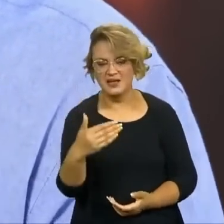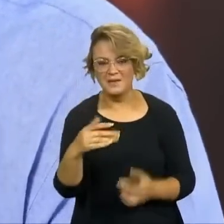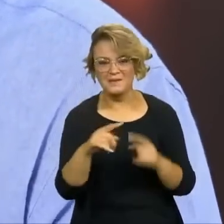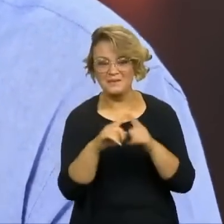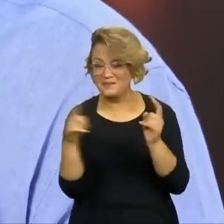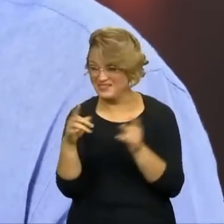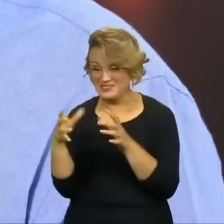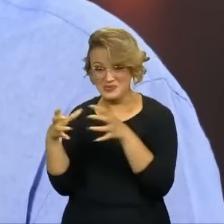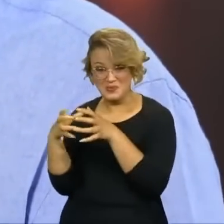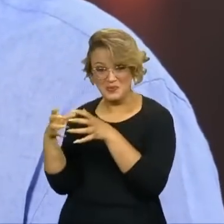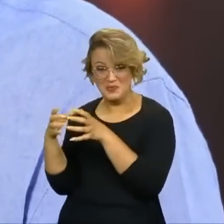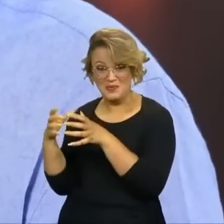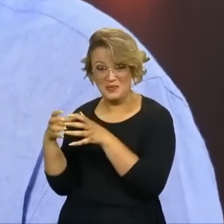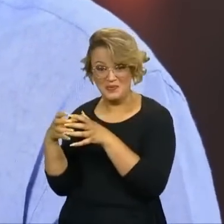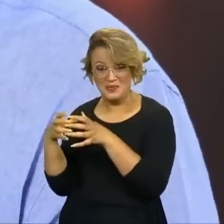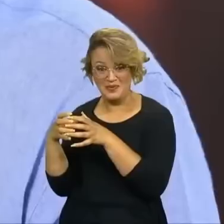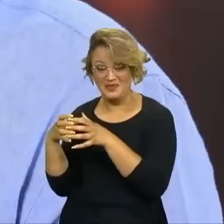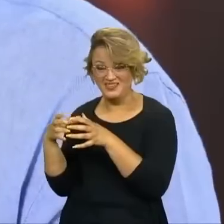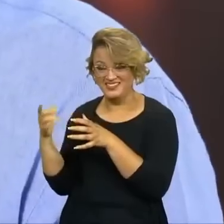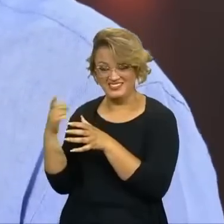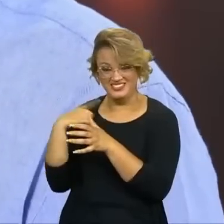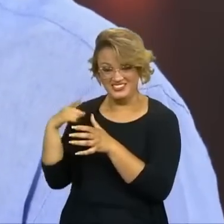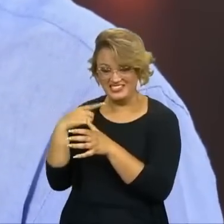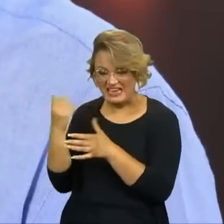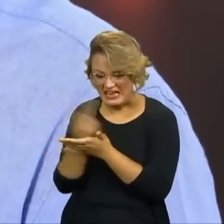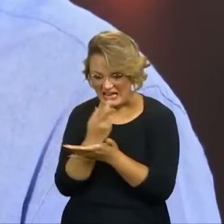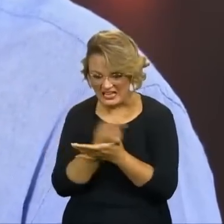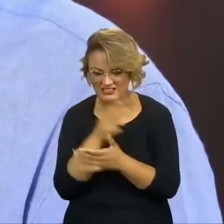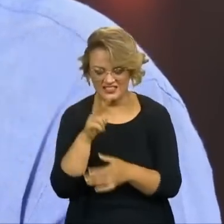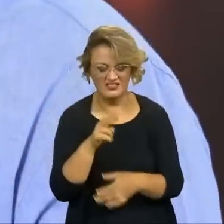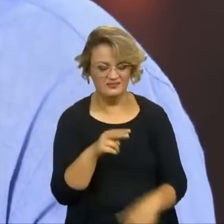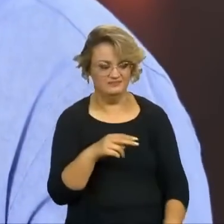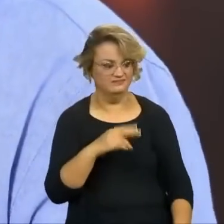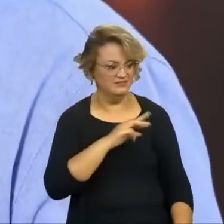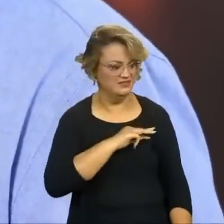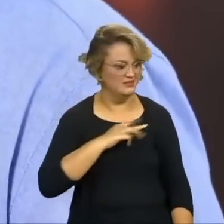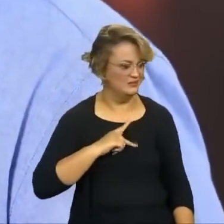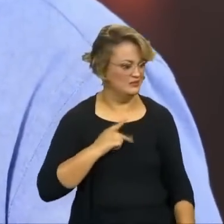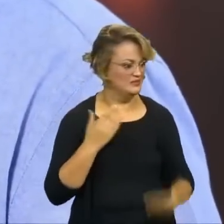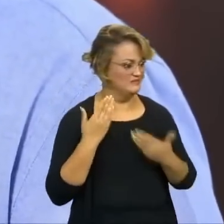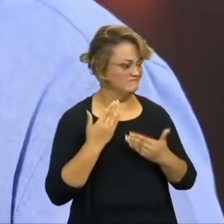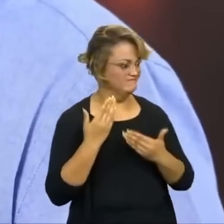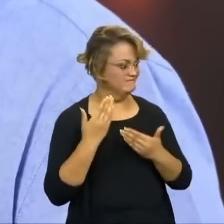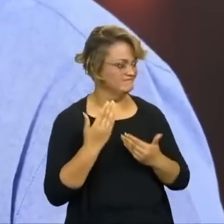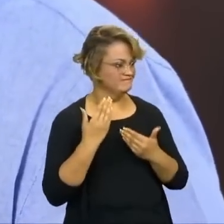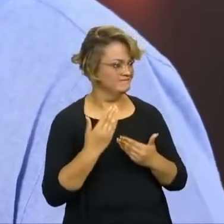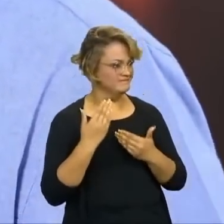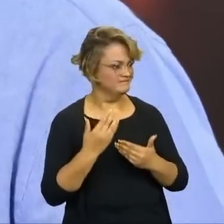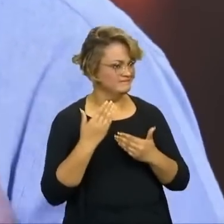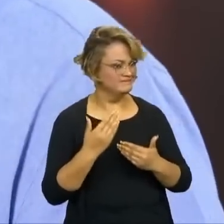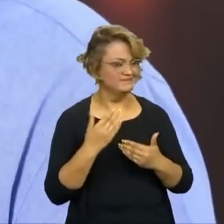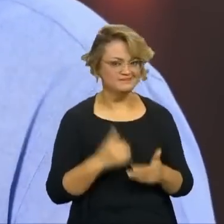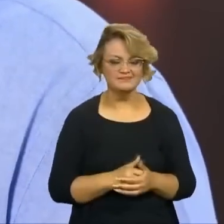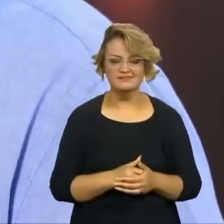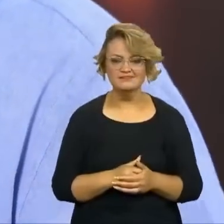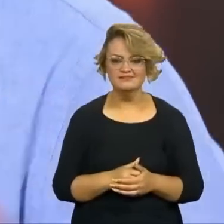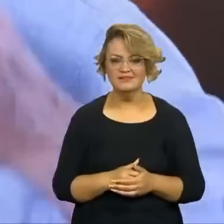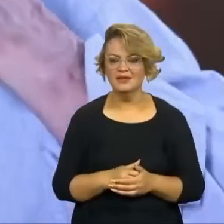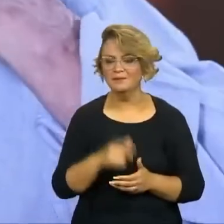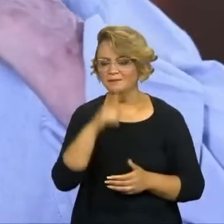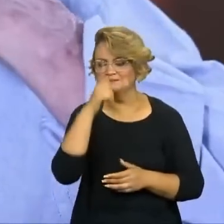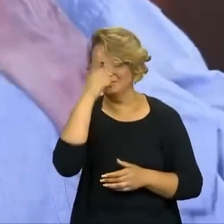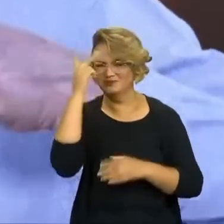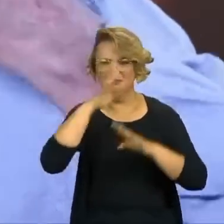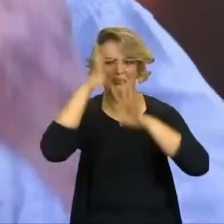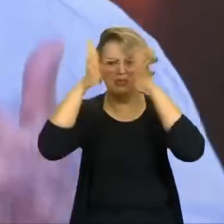que o Dallaiol montou, eu perdi muita confiança. Eu perdi porque é um bando de aloprados, ou seja, que